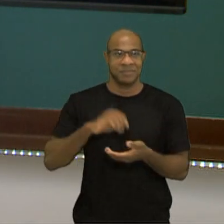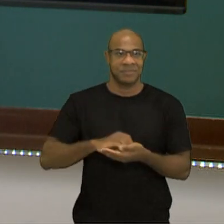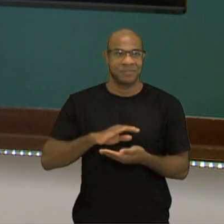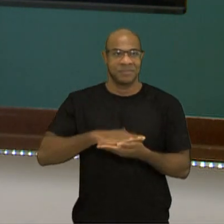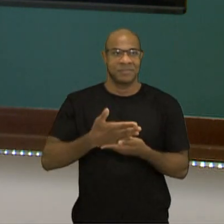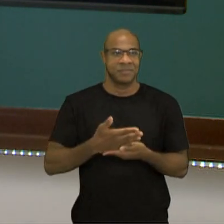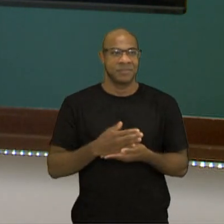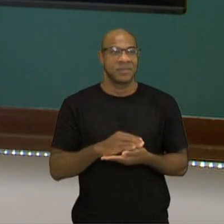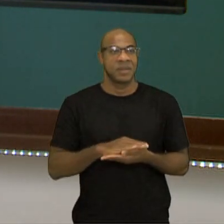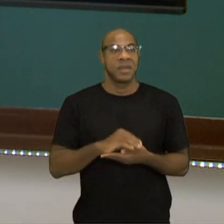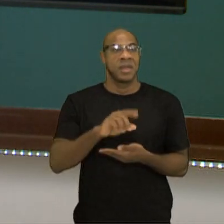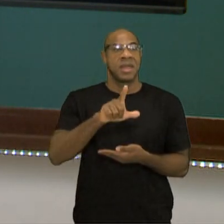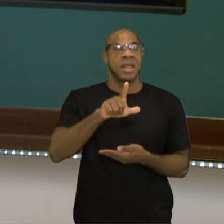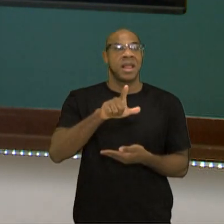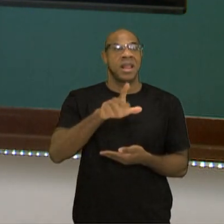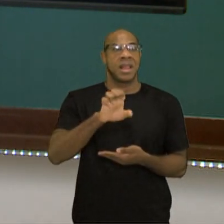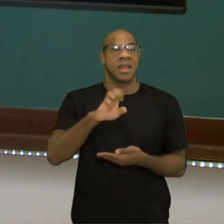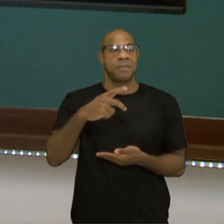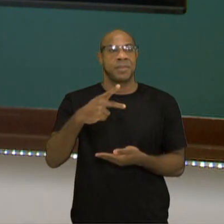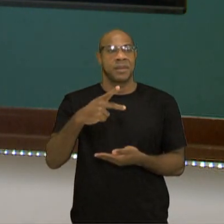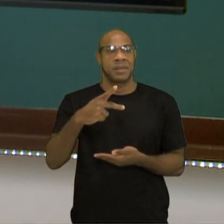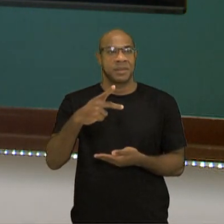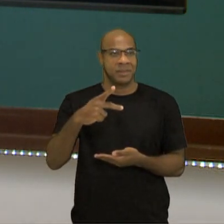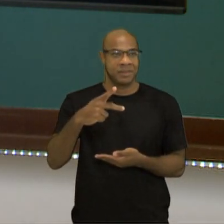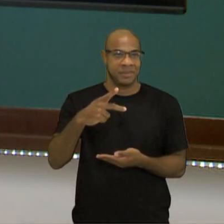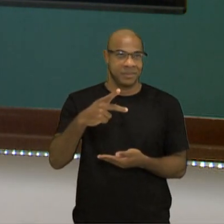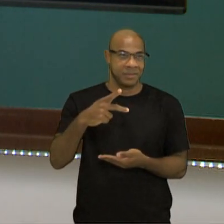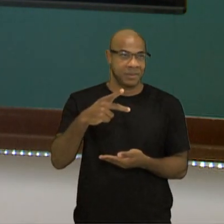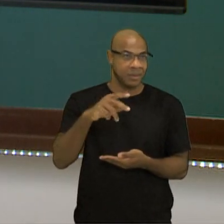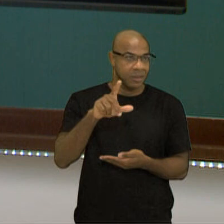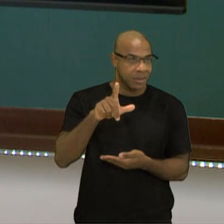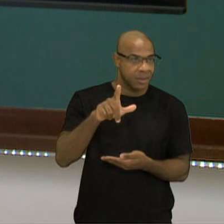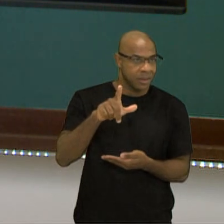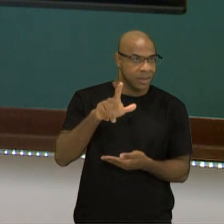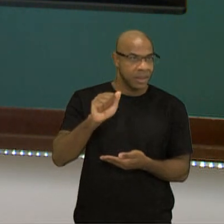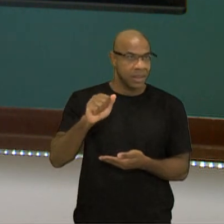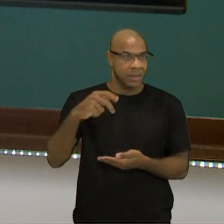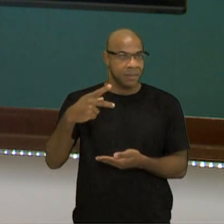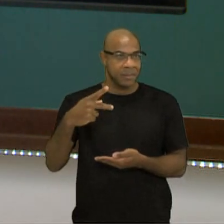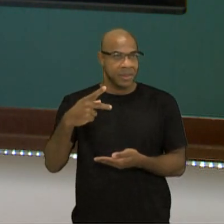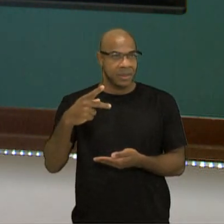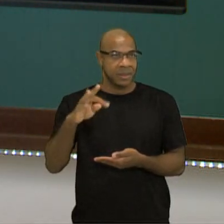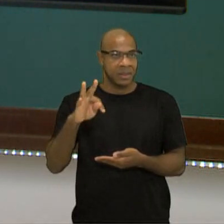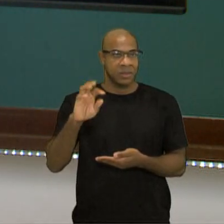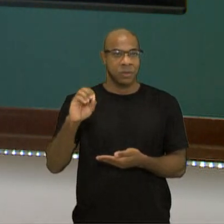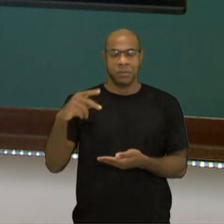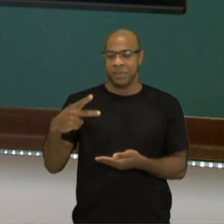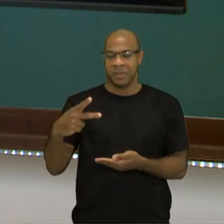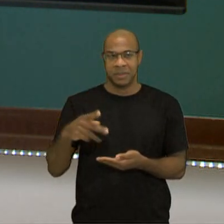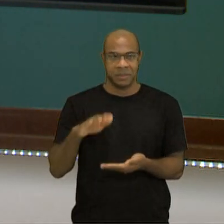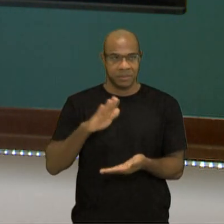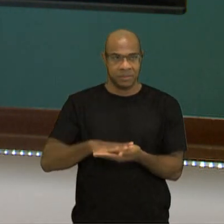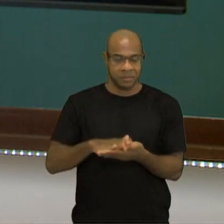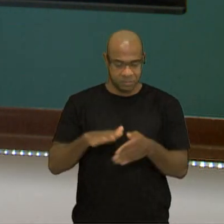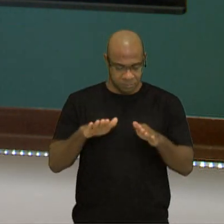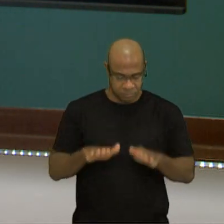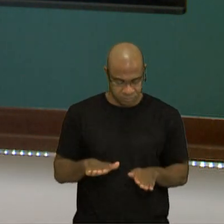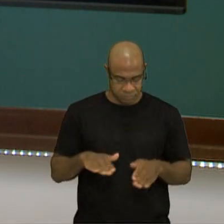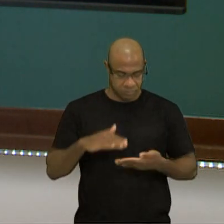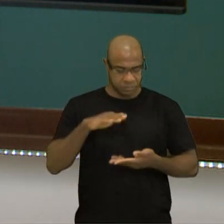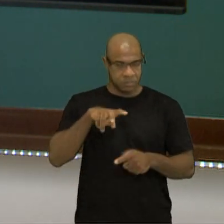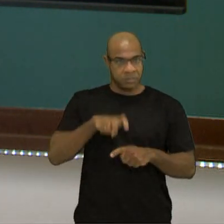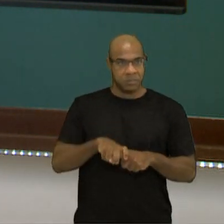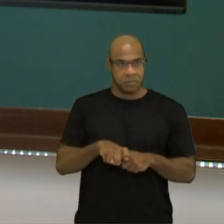significa colo, tá? Então, tipo assim, a ideia que a gente tem é justamente essa, né? O computador que você coloca ali no teu colo, nas suas pernas, quando